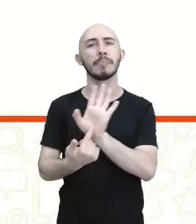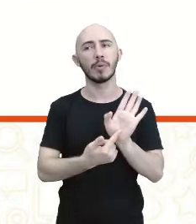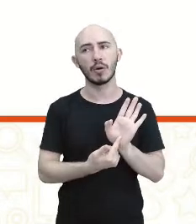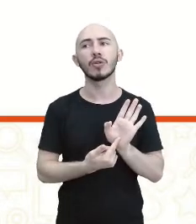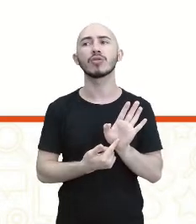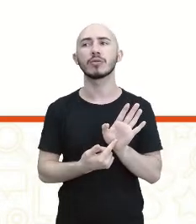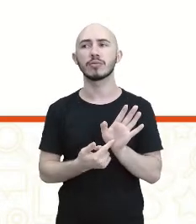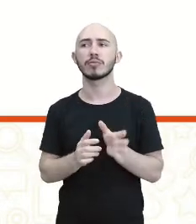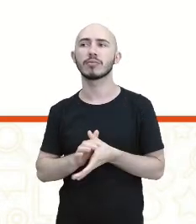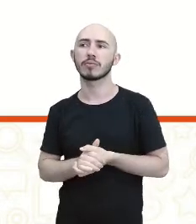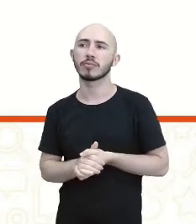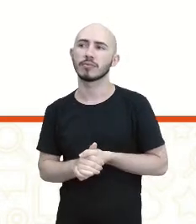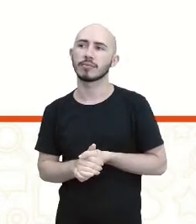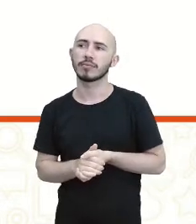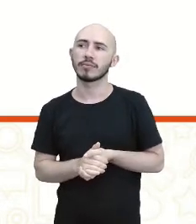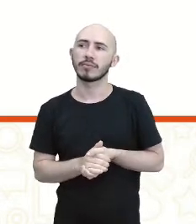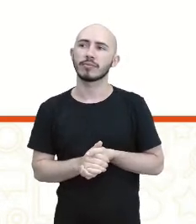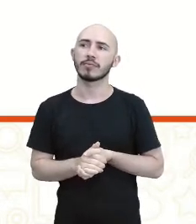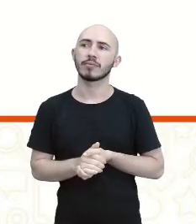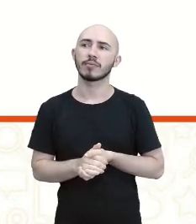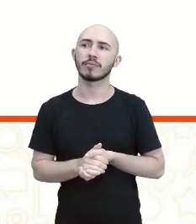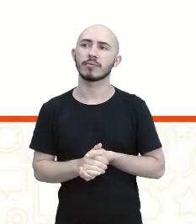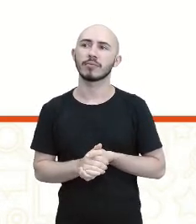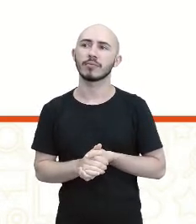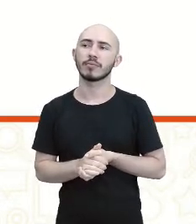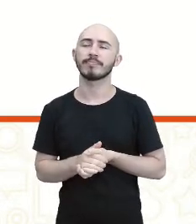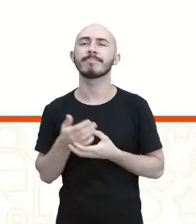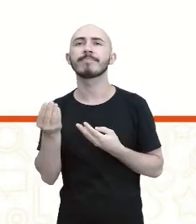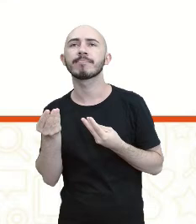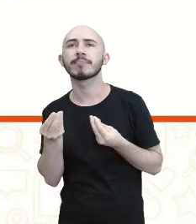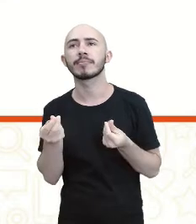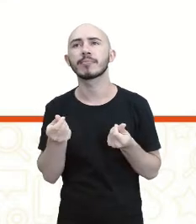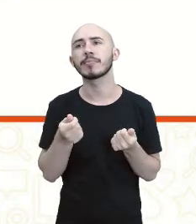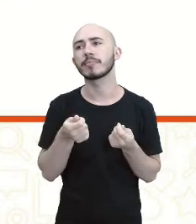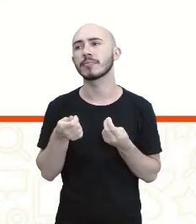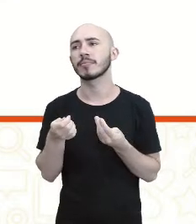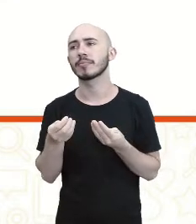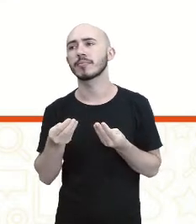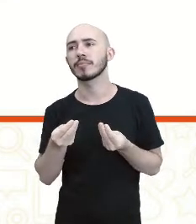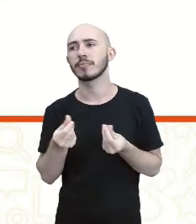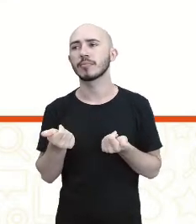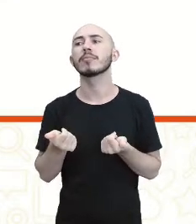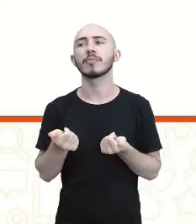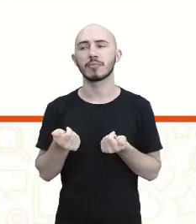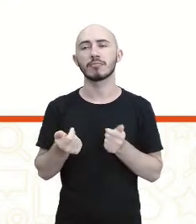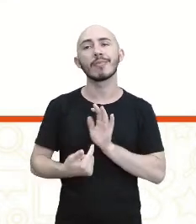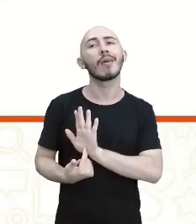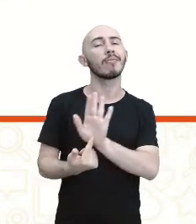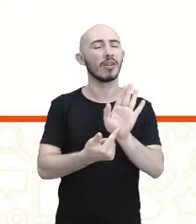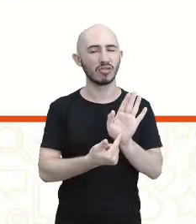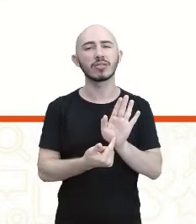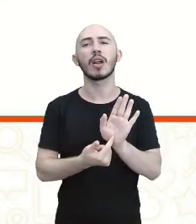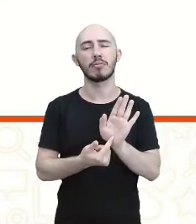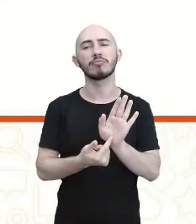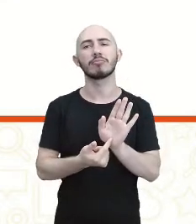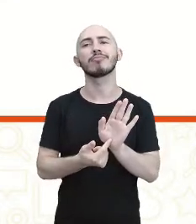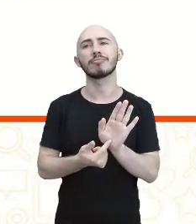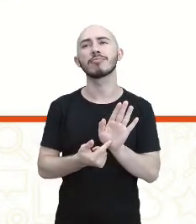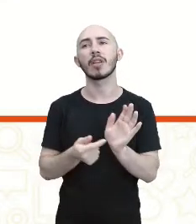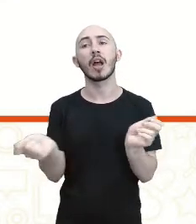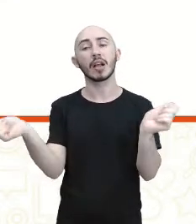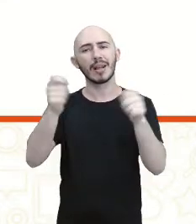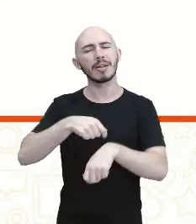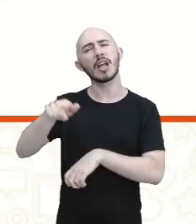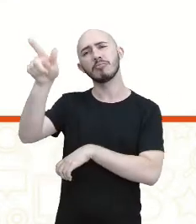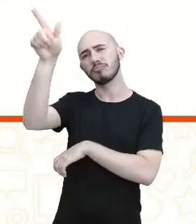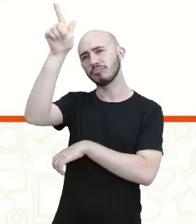em maior, como é que eu posso dizer, maior destaque, em maior destaque